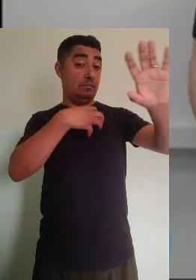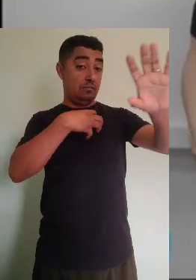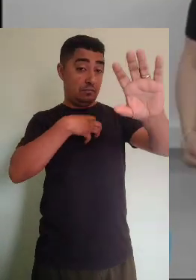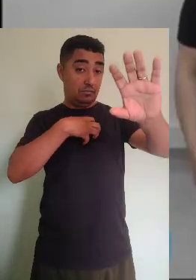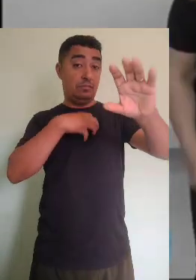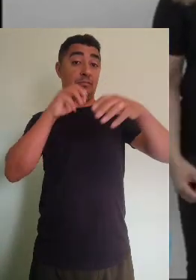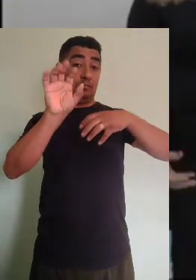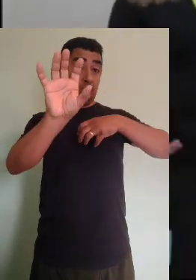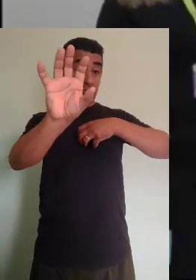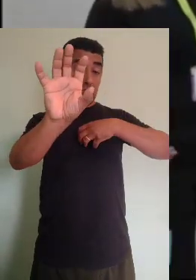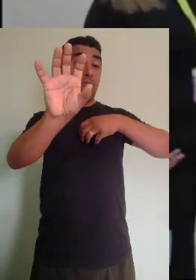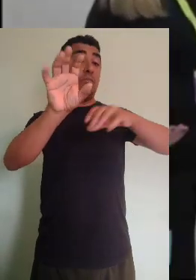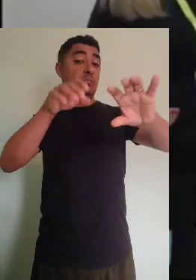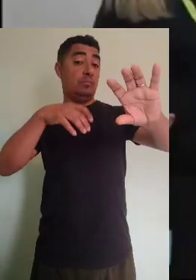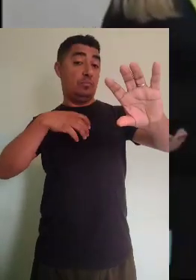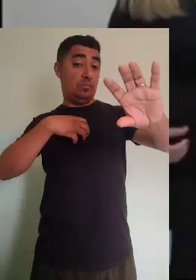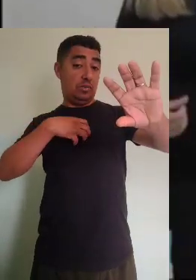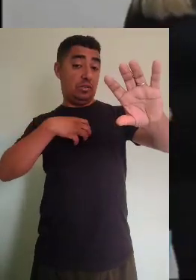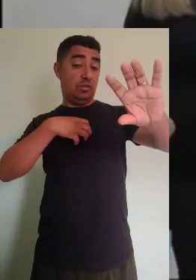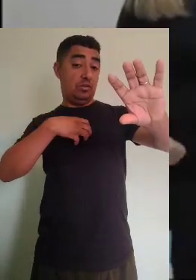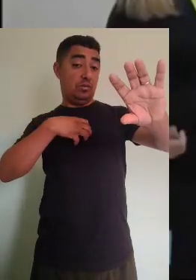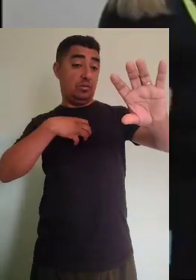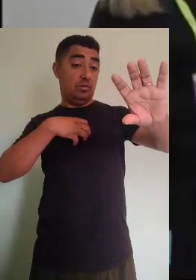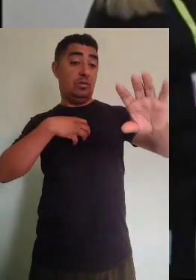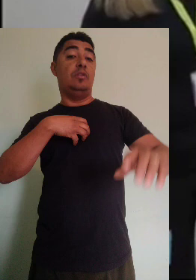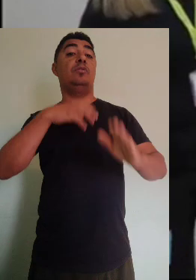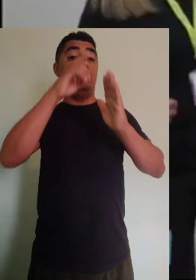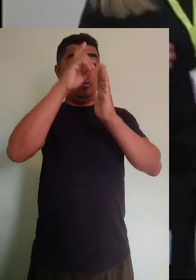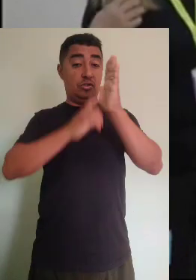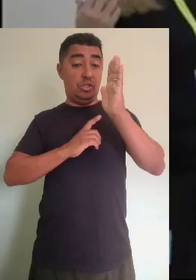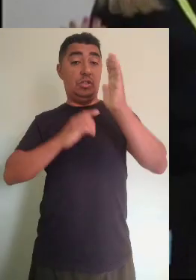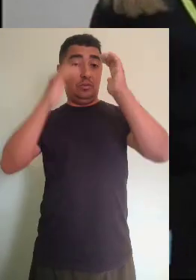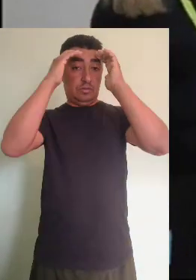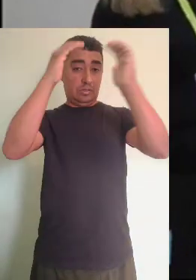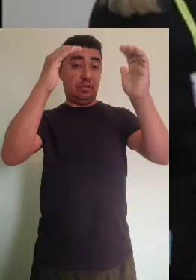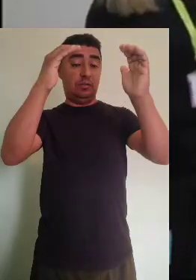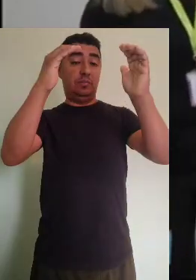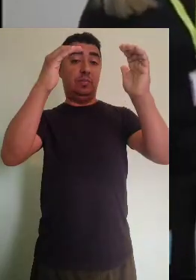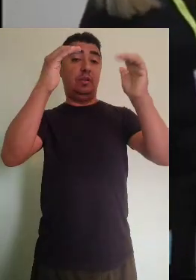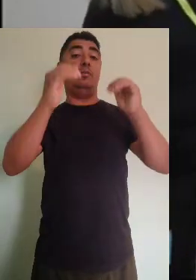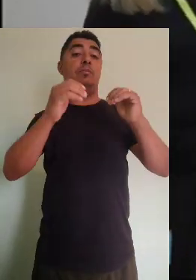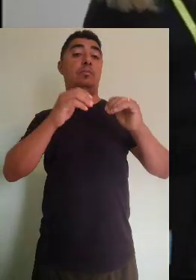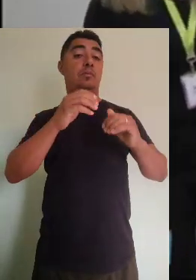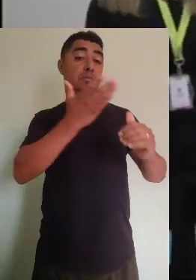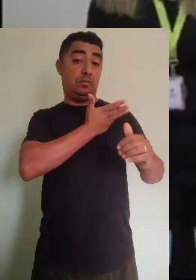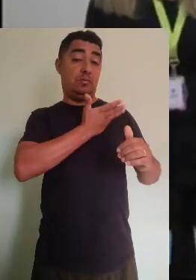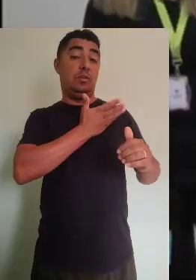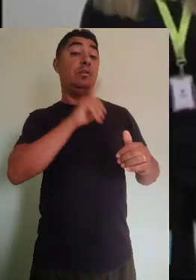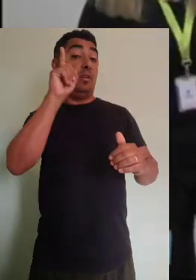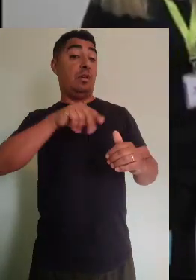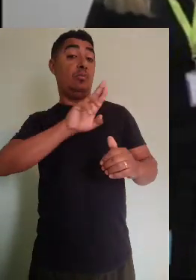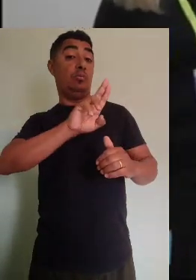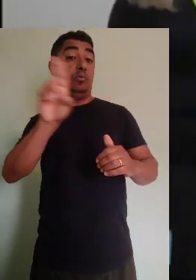exercitando, né? Porque eu estou exercitando a cidadania e os direitos, o respeito ao colega, né? Isso se